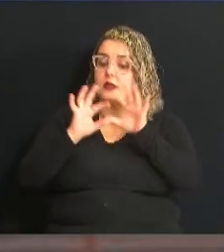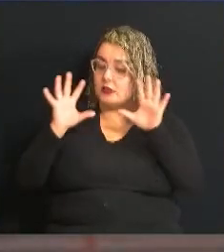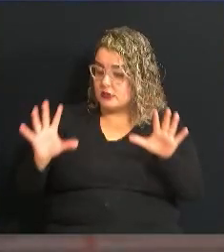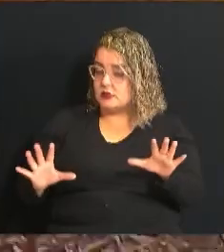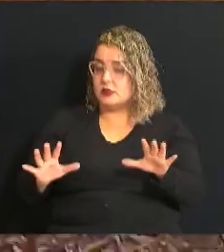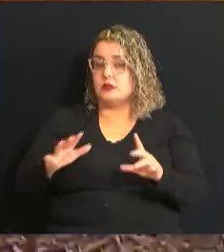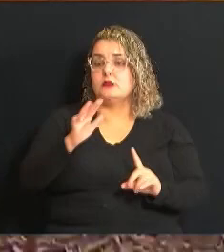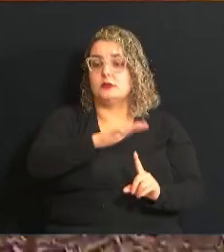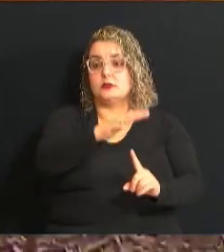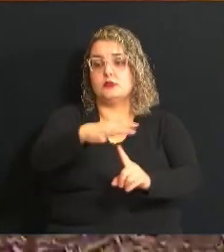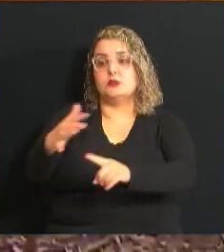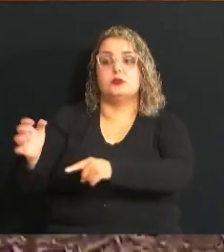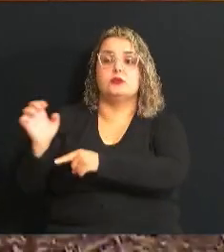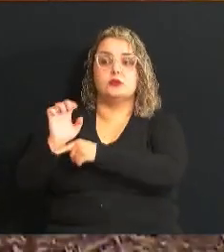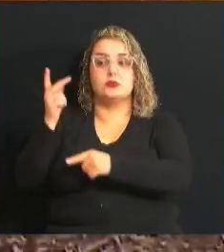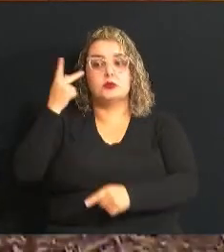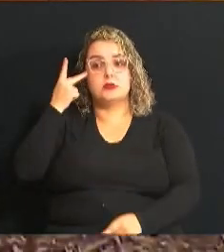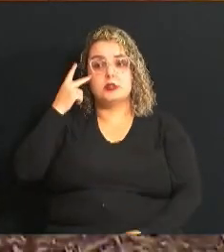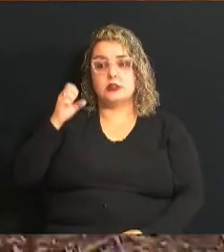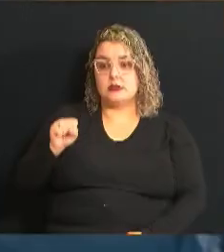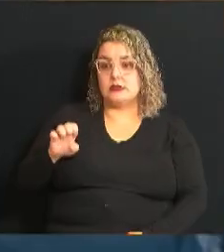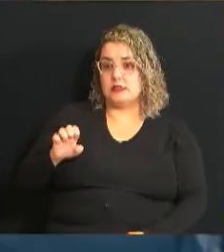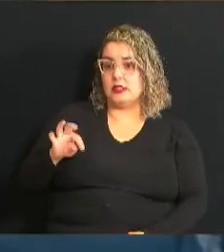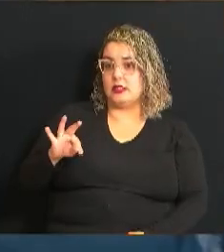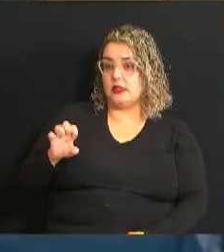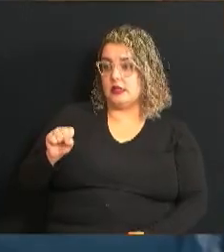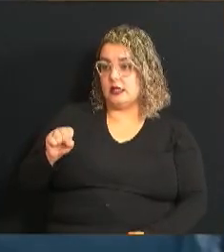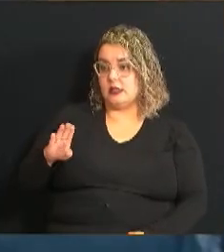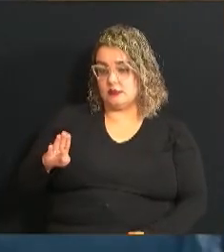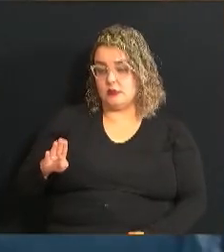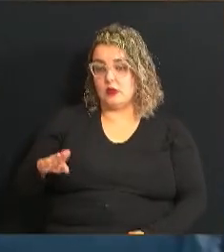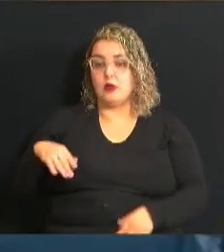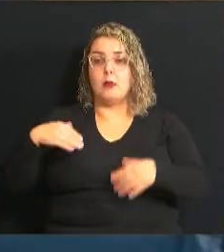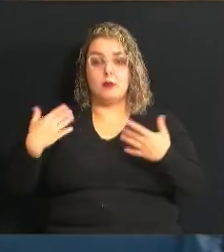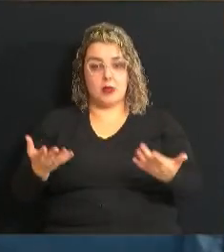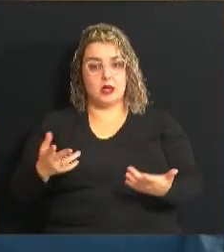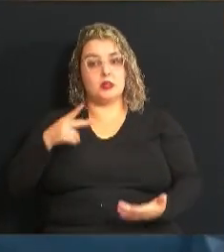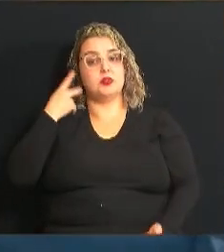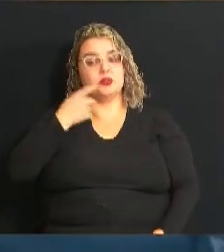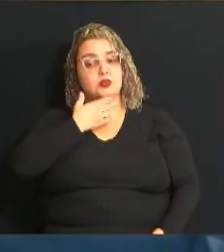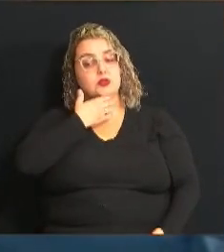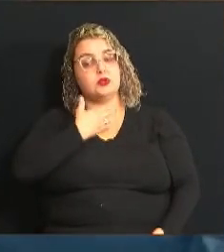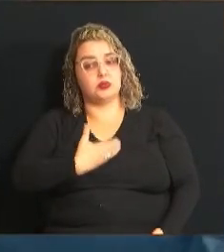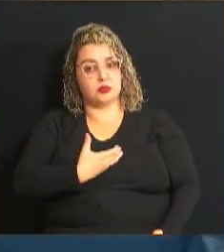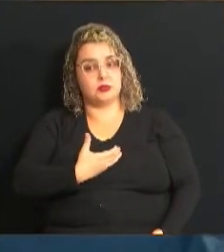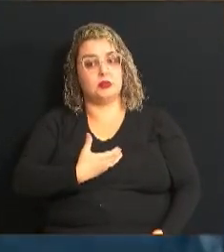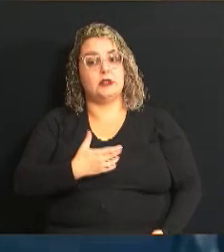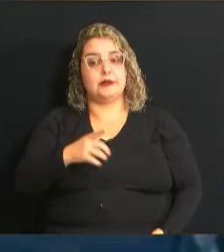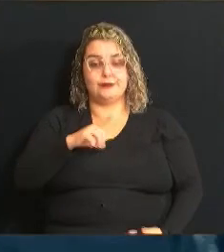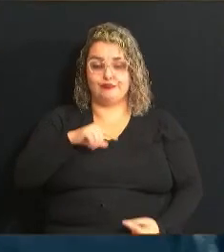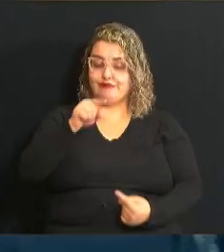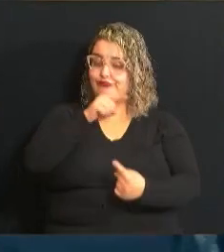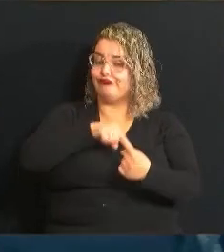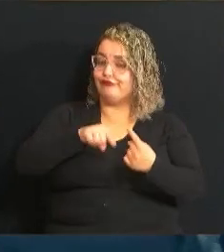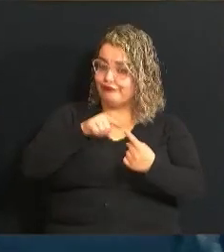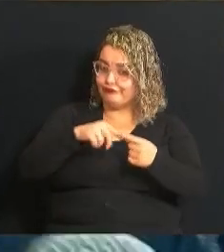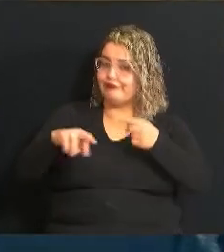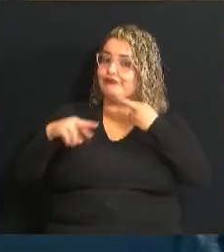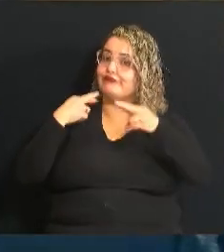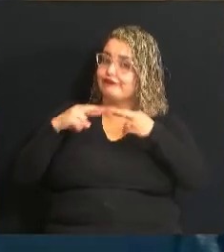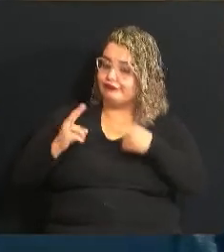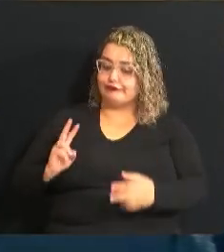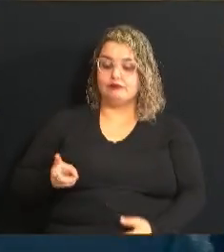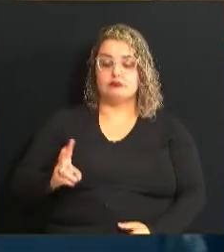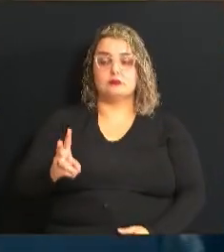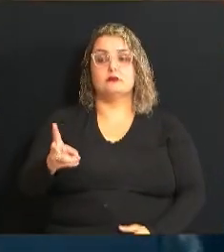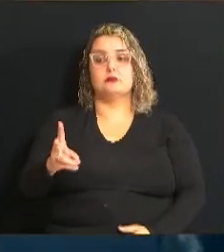de São Paulo, a CETESB, para funcionar. Mas, segundo Carmo Luiz, tem sido alvo de constantes reclamações devido